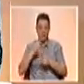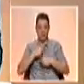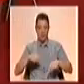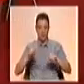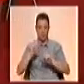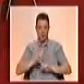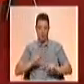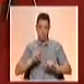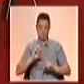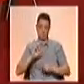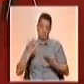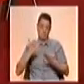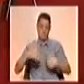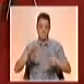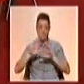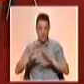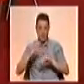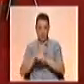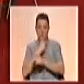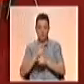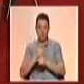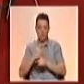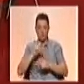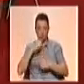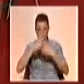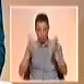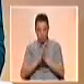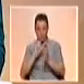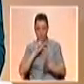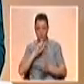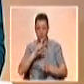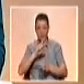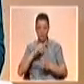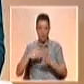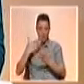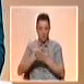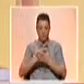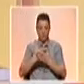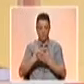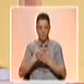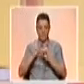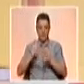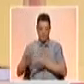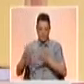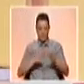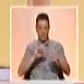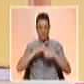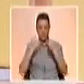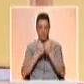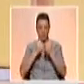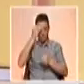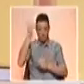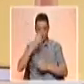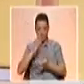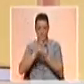o exemplo, mas em pequenas coisas todos podemos contribuir. Contribuir para isso. Cristina Mágoas, bem-vinda à Sociedade Civil. É professora